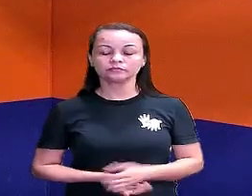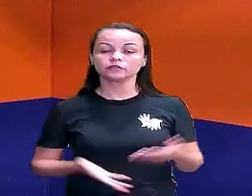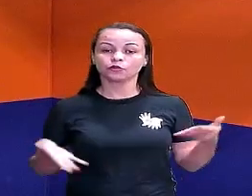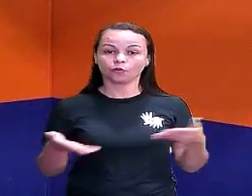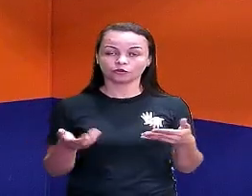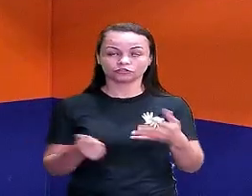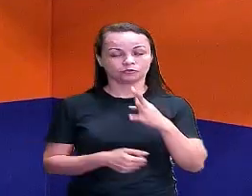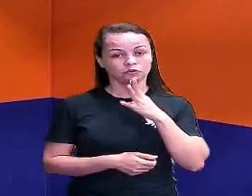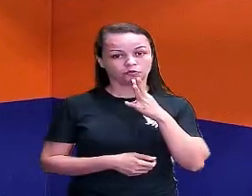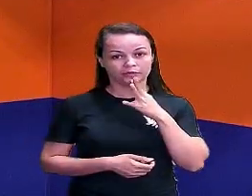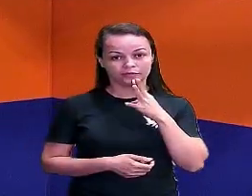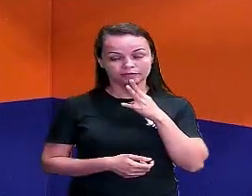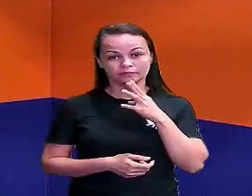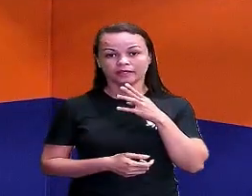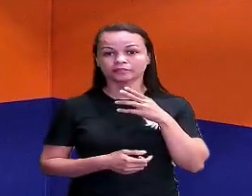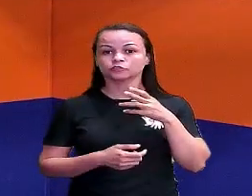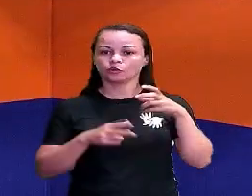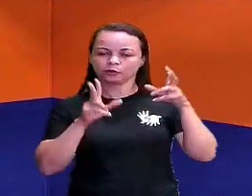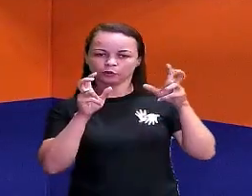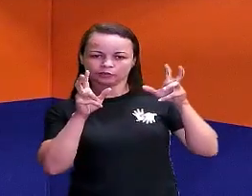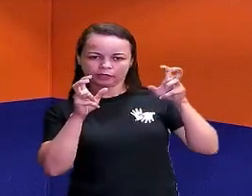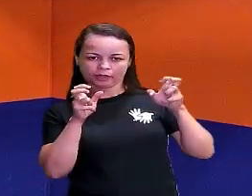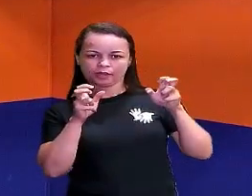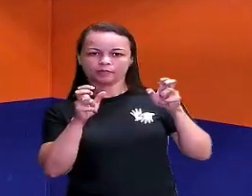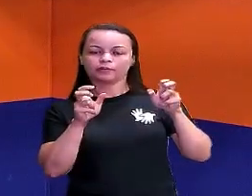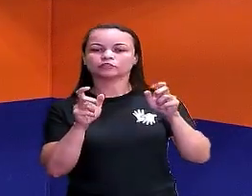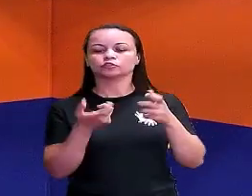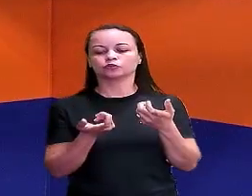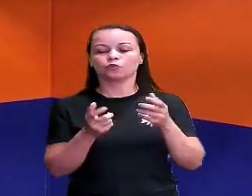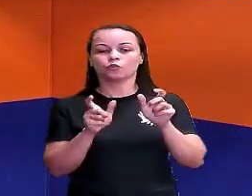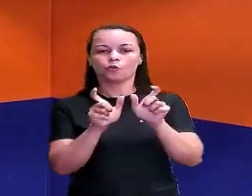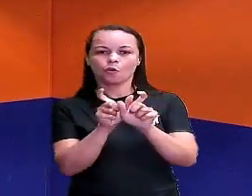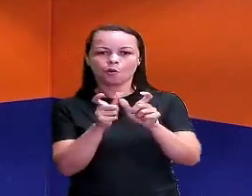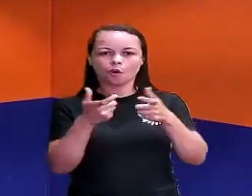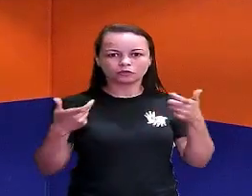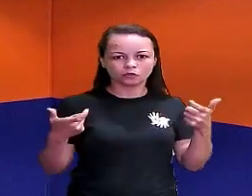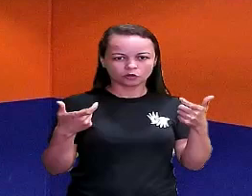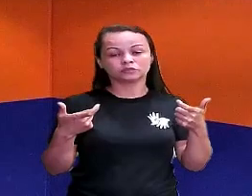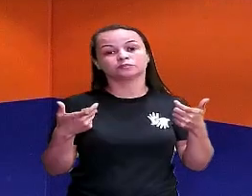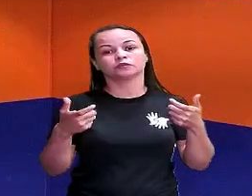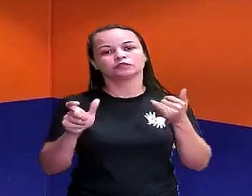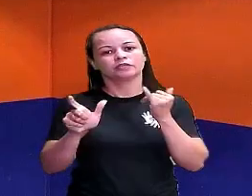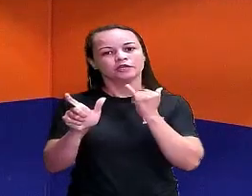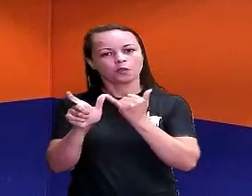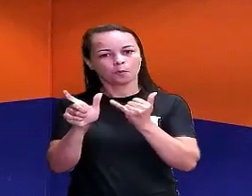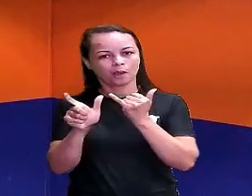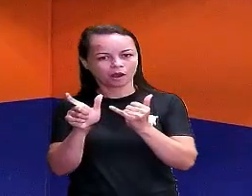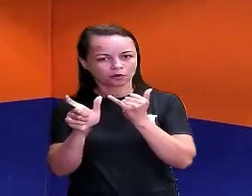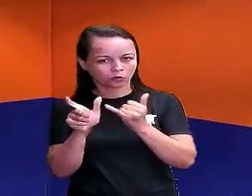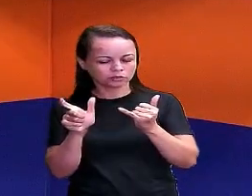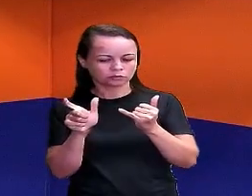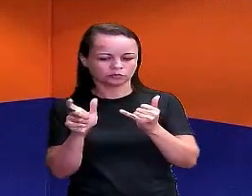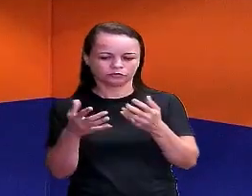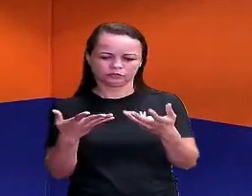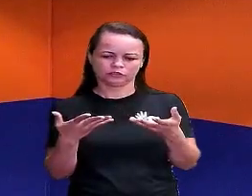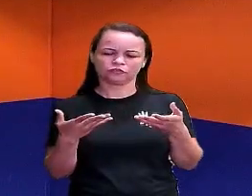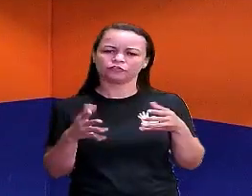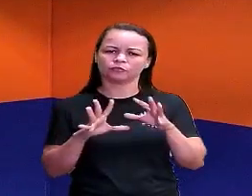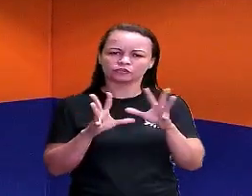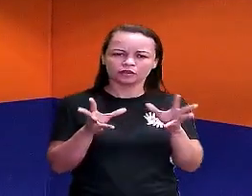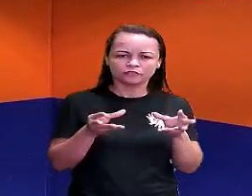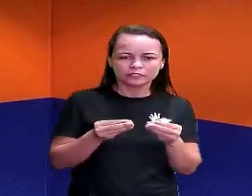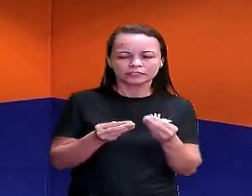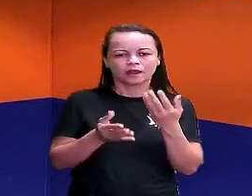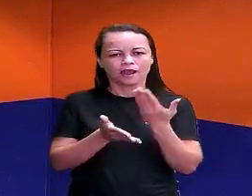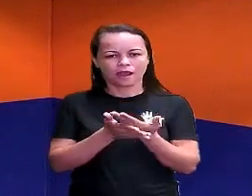vamos conhecer um pouco aí sobre os homônimos e os parônimos, tá bom? Vamos revisar aí um pouquinho aí na nossa aula de